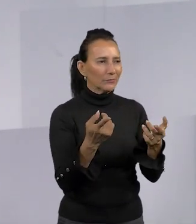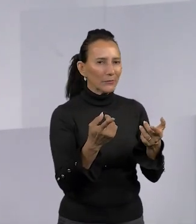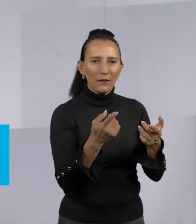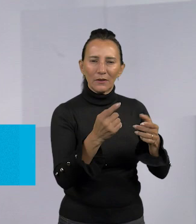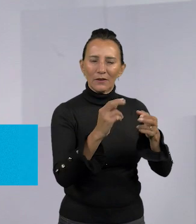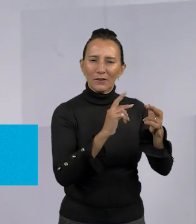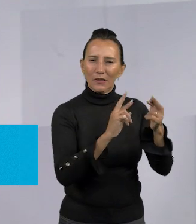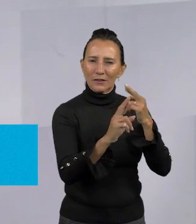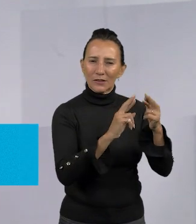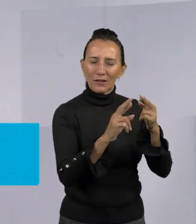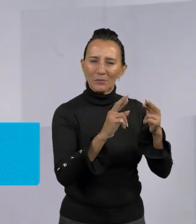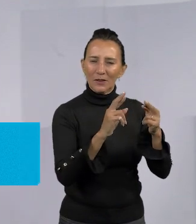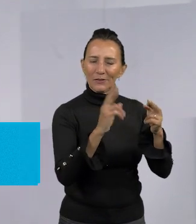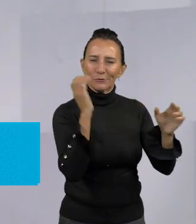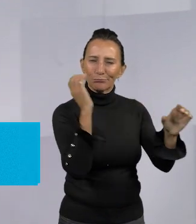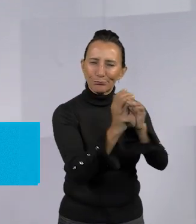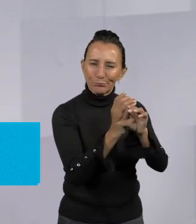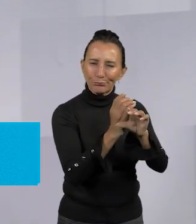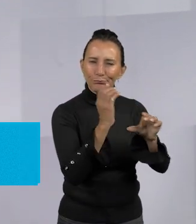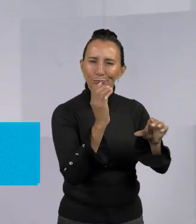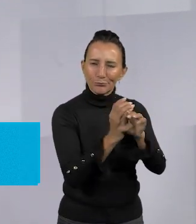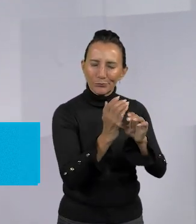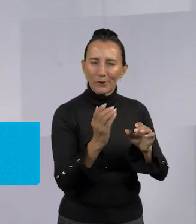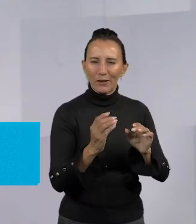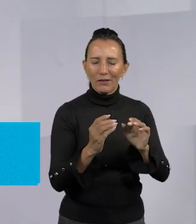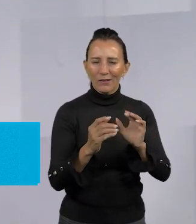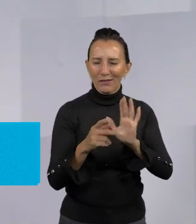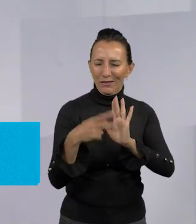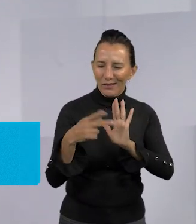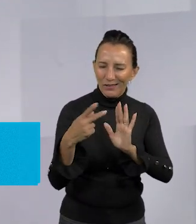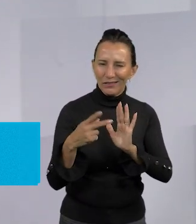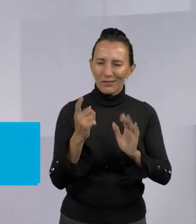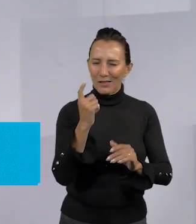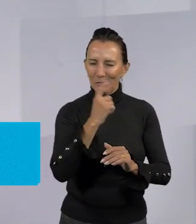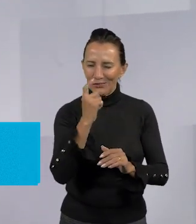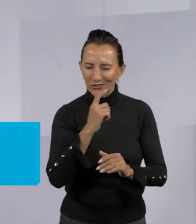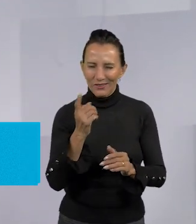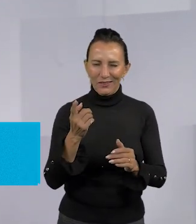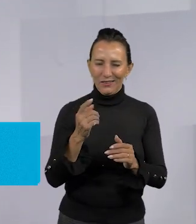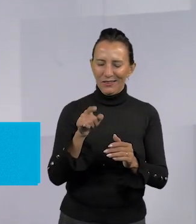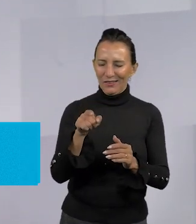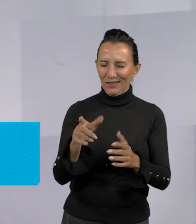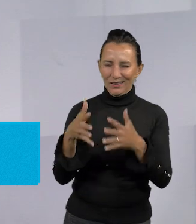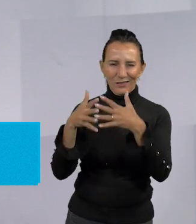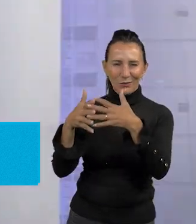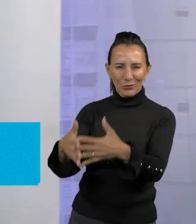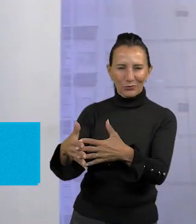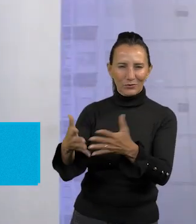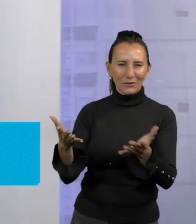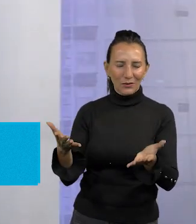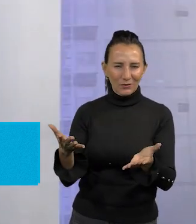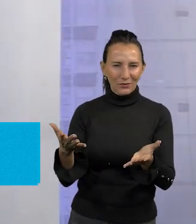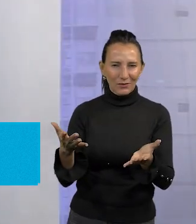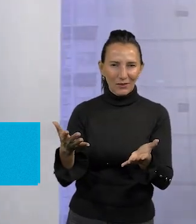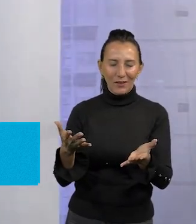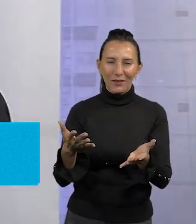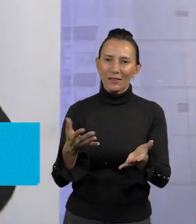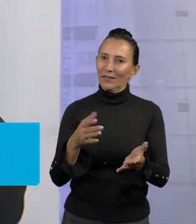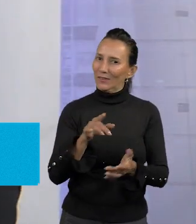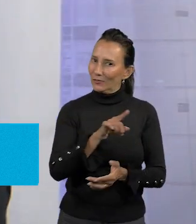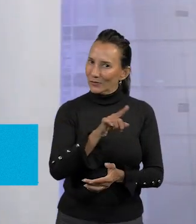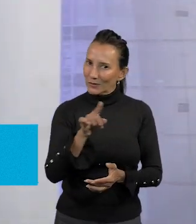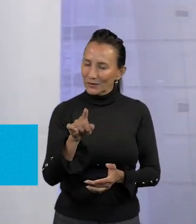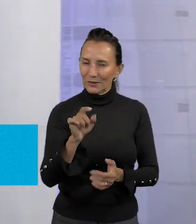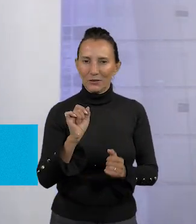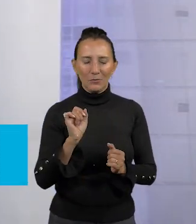da pessoa para produzir para difamar para para trazer uma confusão neste momento você